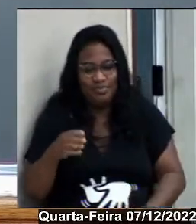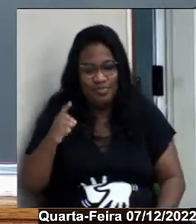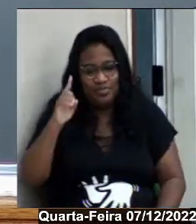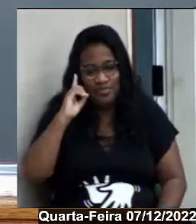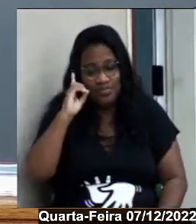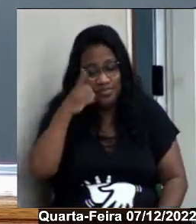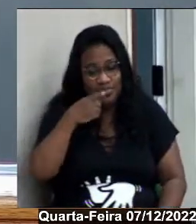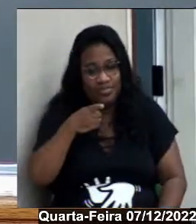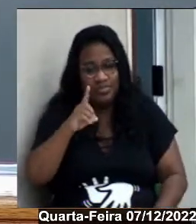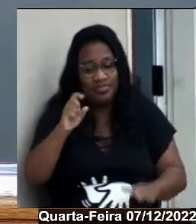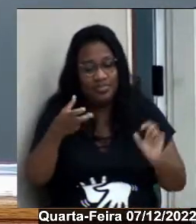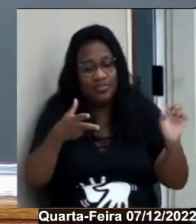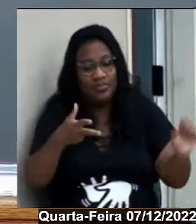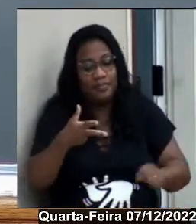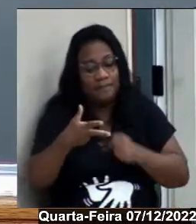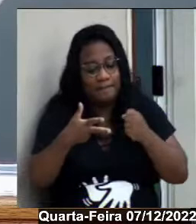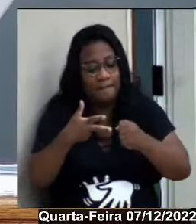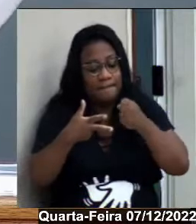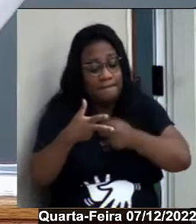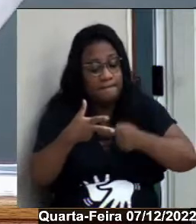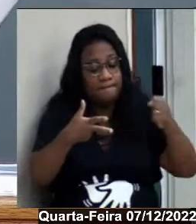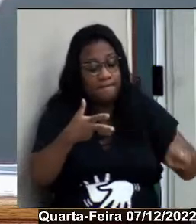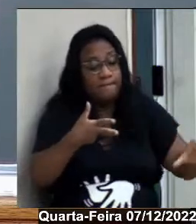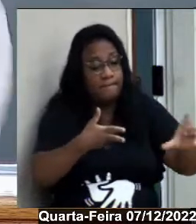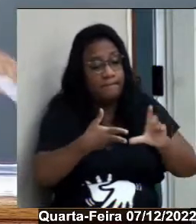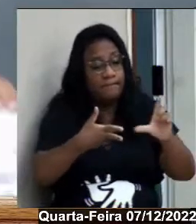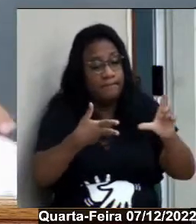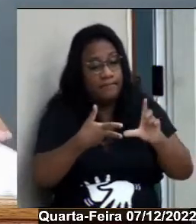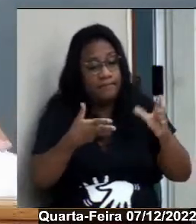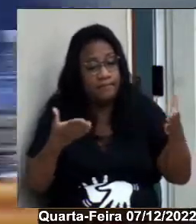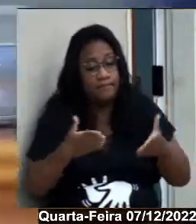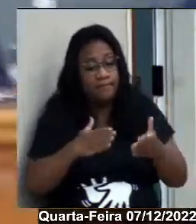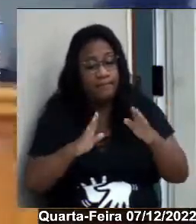dever do Poder Legislativo. O projeto está em discussão, presidente.